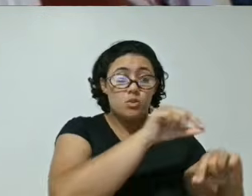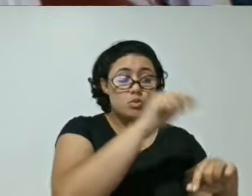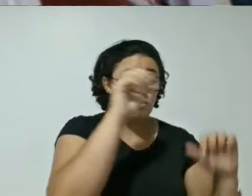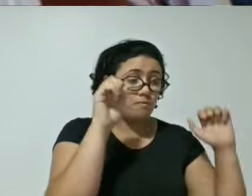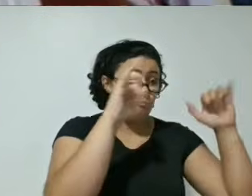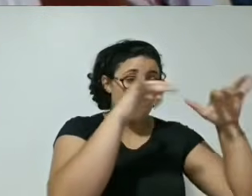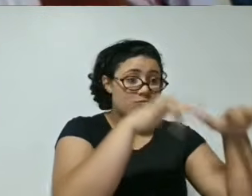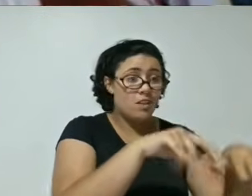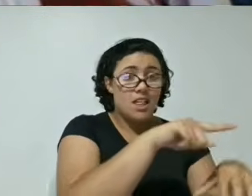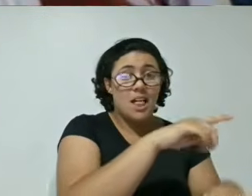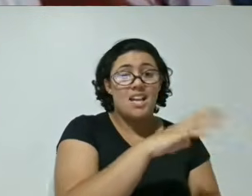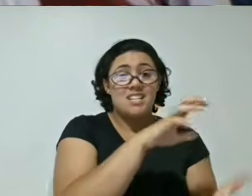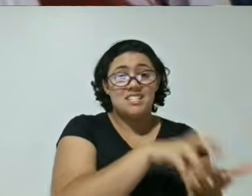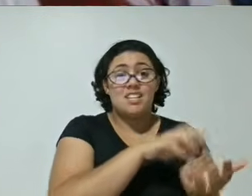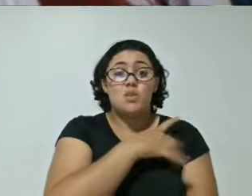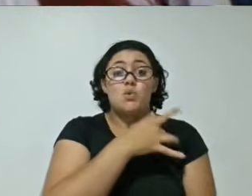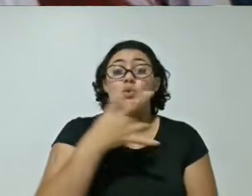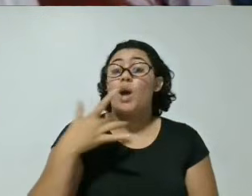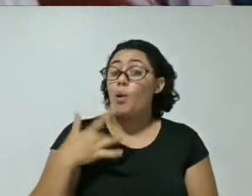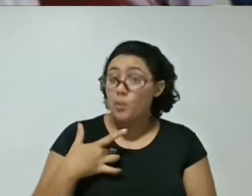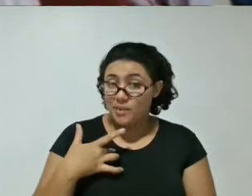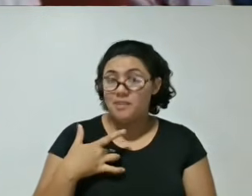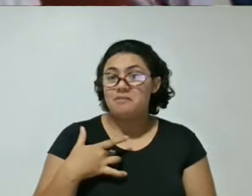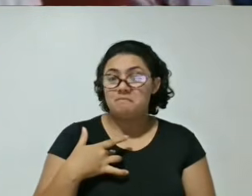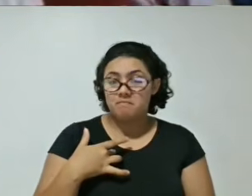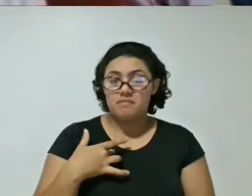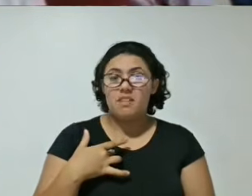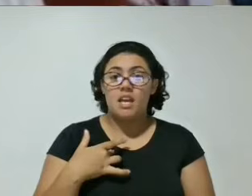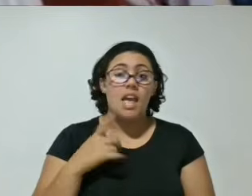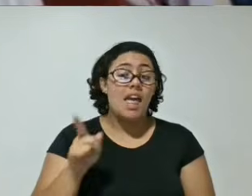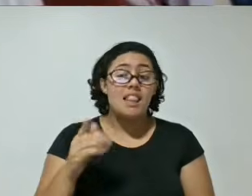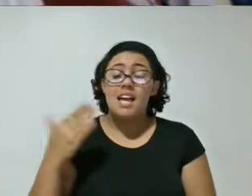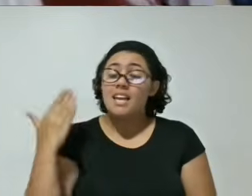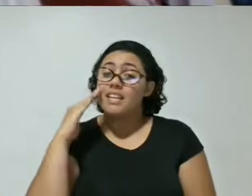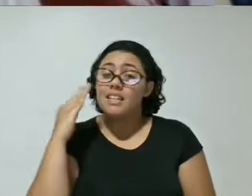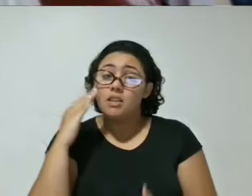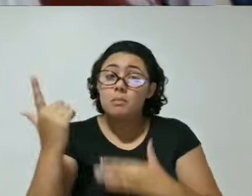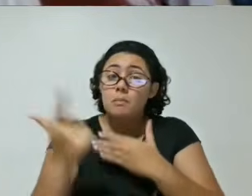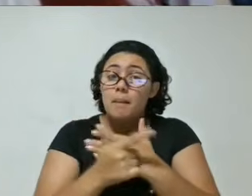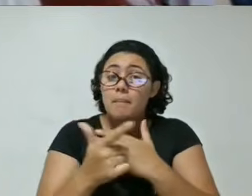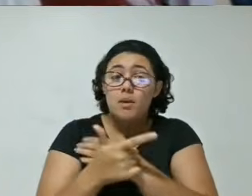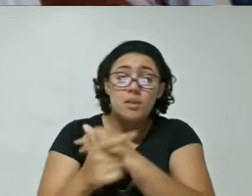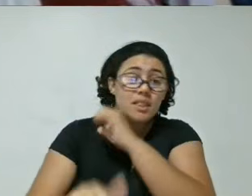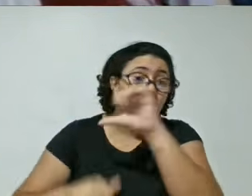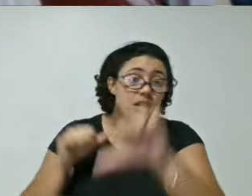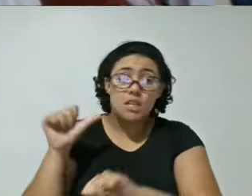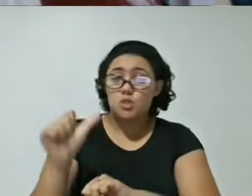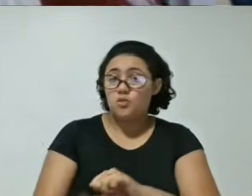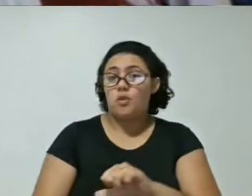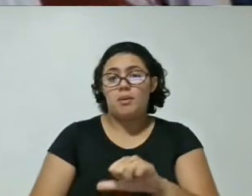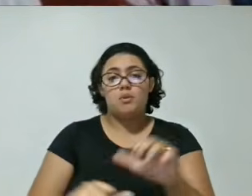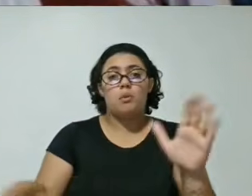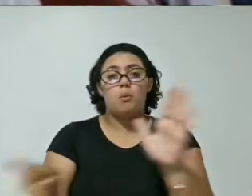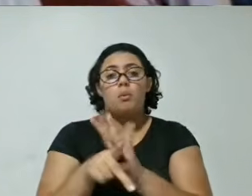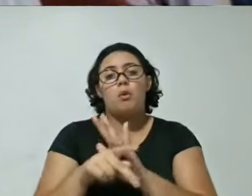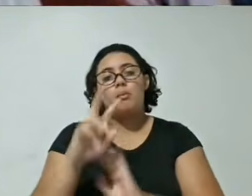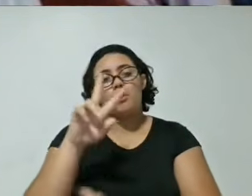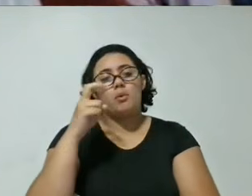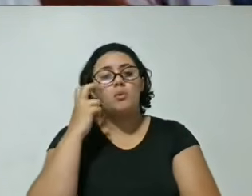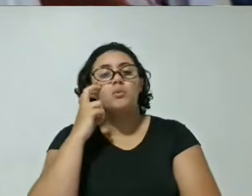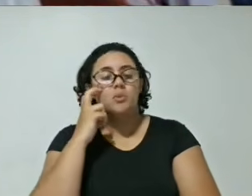de uma pessoa que entendeu a cultura, o papel transformador da cultura, né, o papel salvador da cultura, né, o